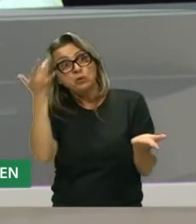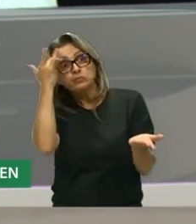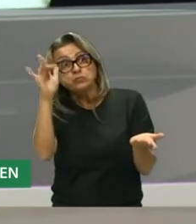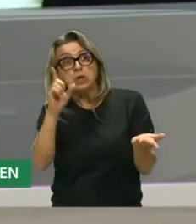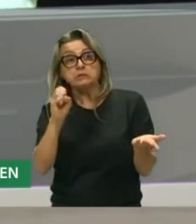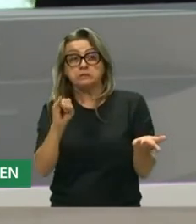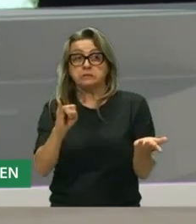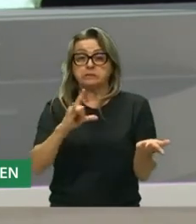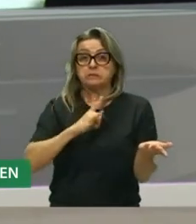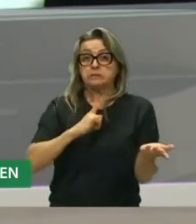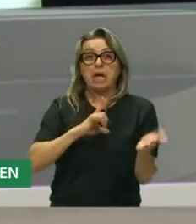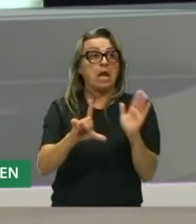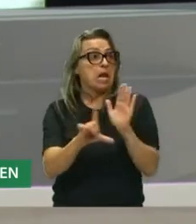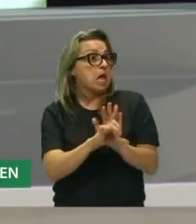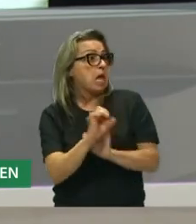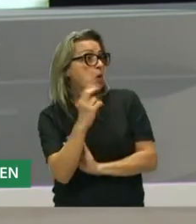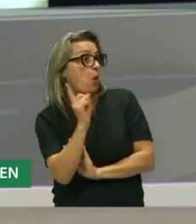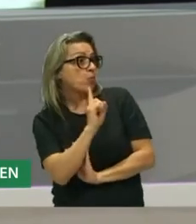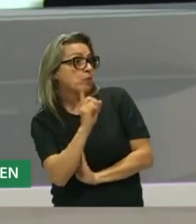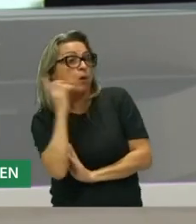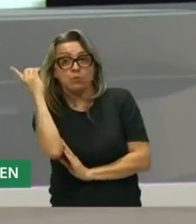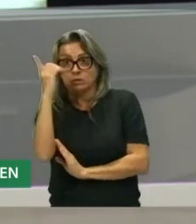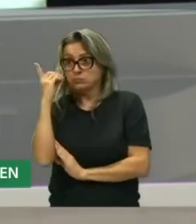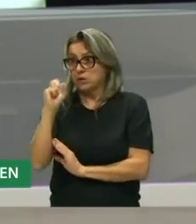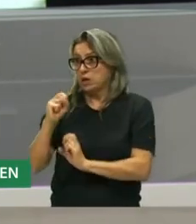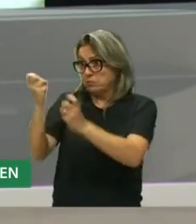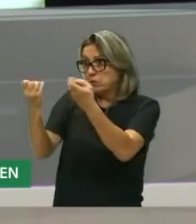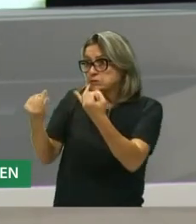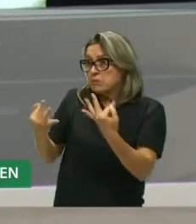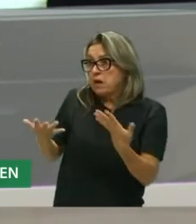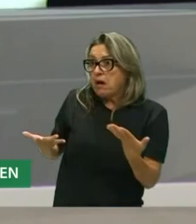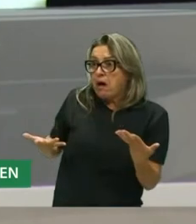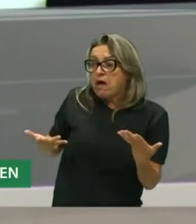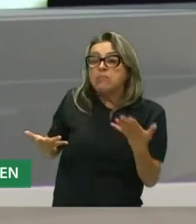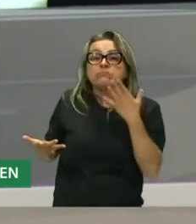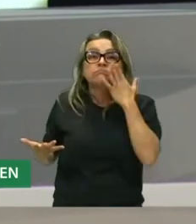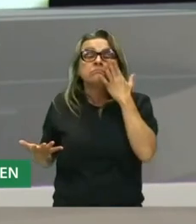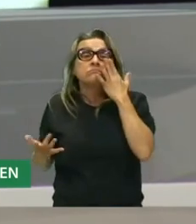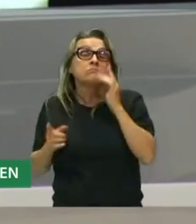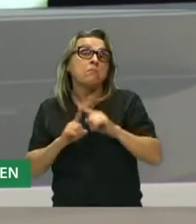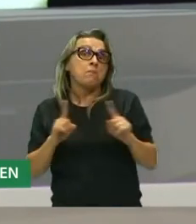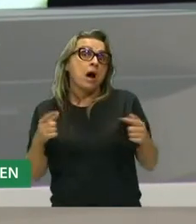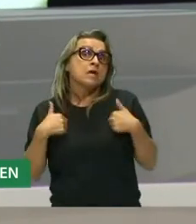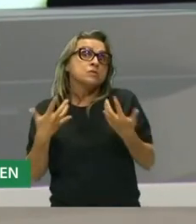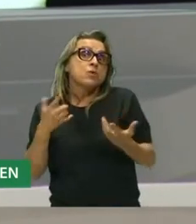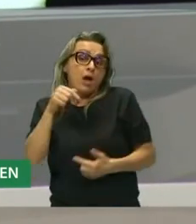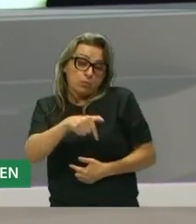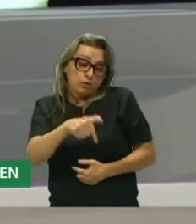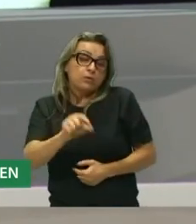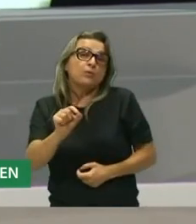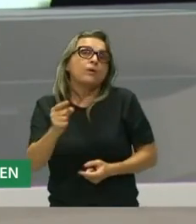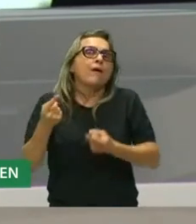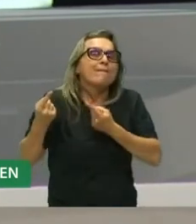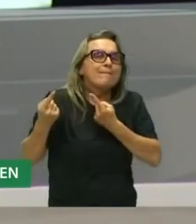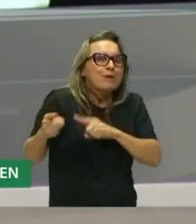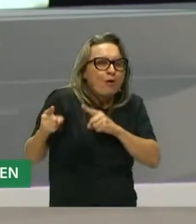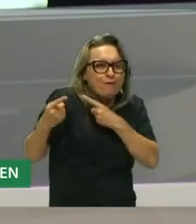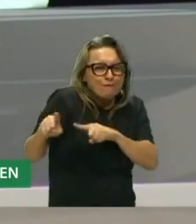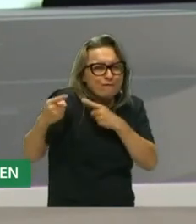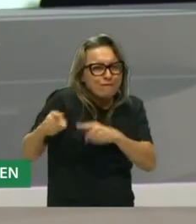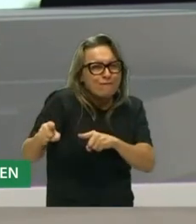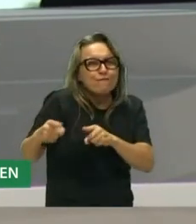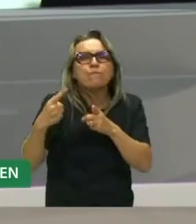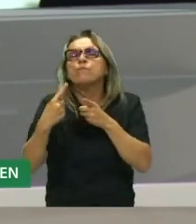nossa deputada está aqui, de repente pode nos auxiliar. Eu gostaria aqui de fazer uma provocação de que, dado ao